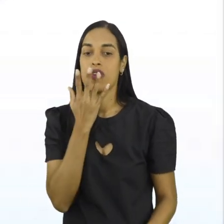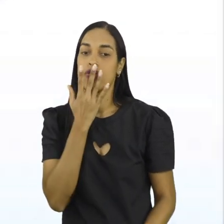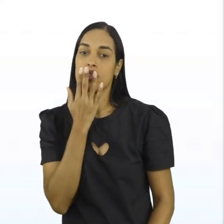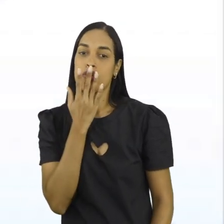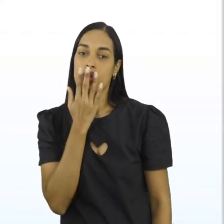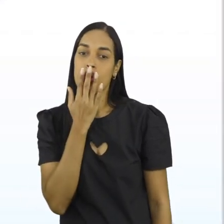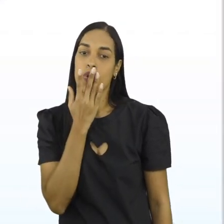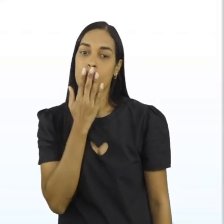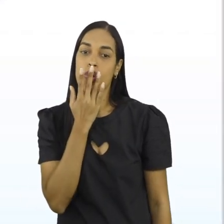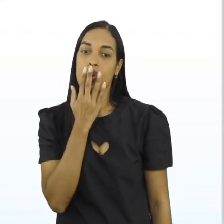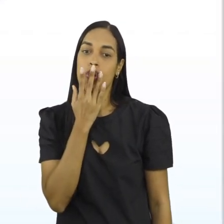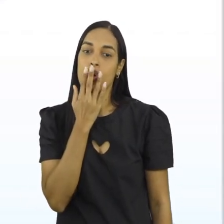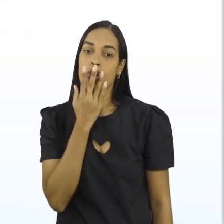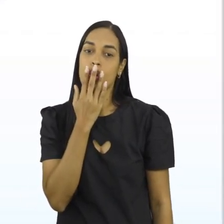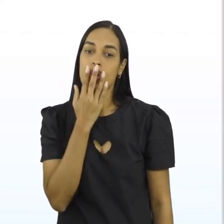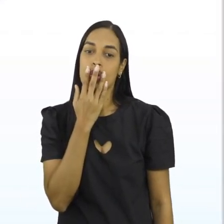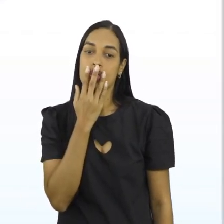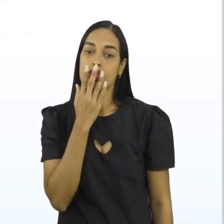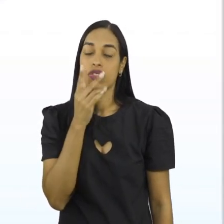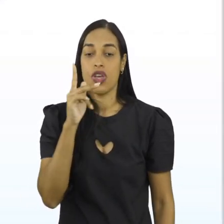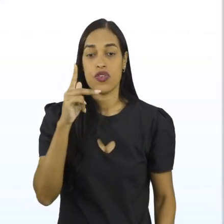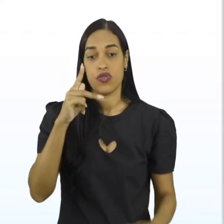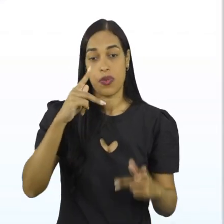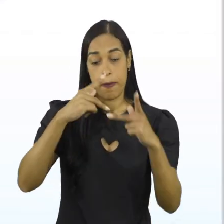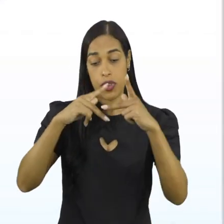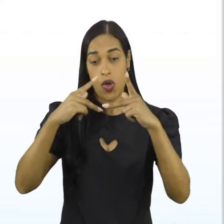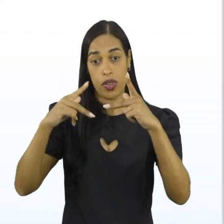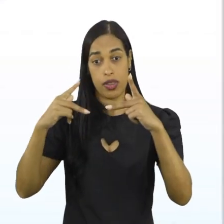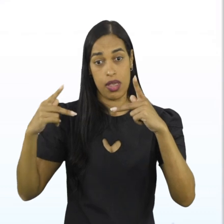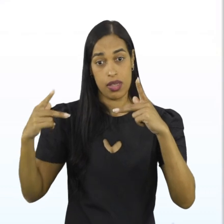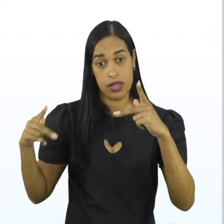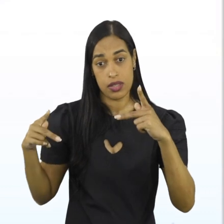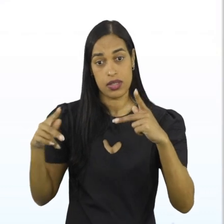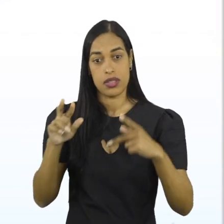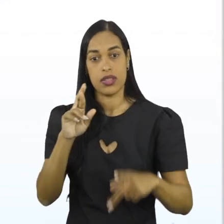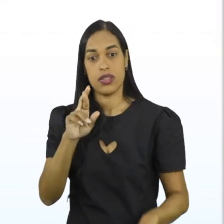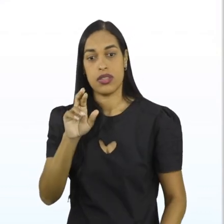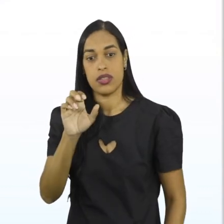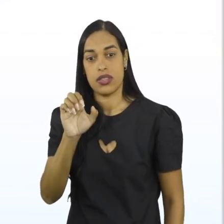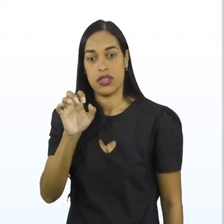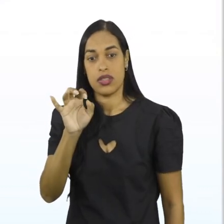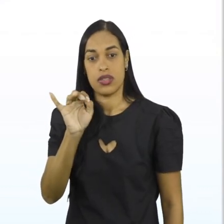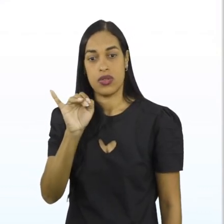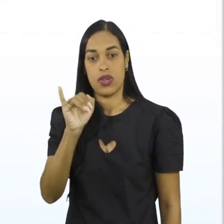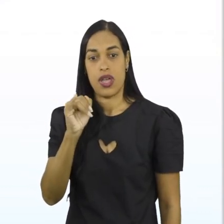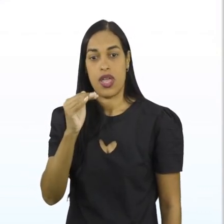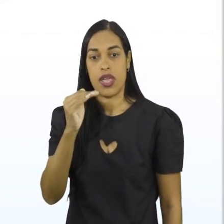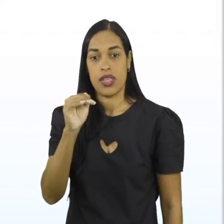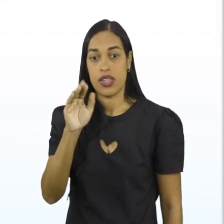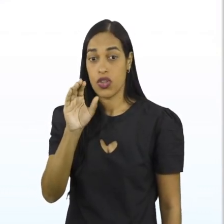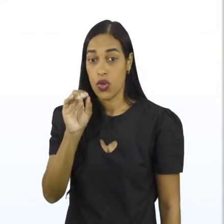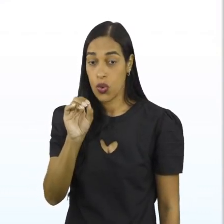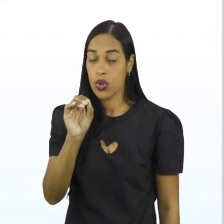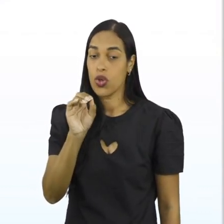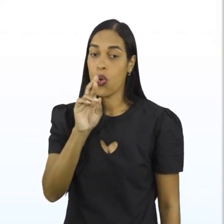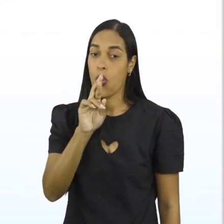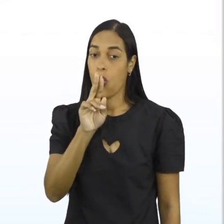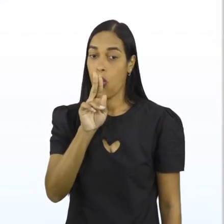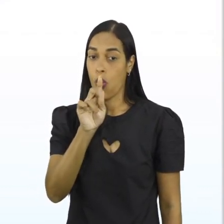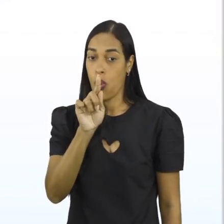ó. As proteínas vão vir do retículo endoplasmático